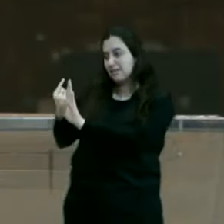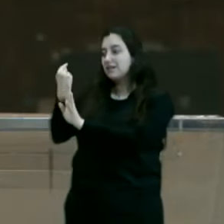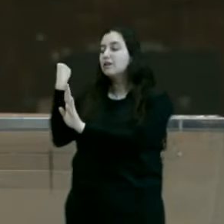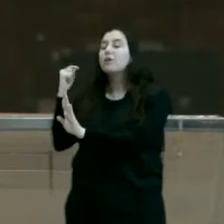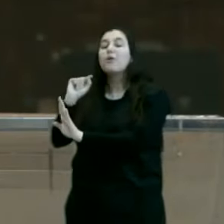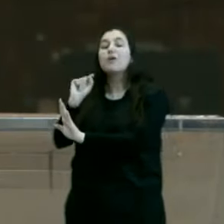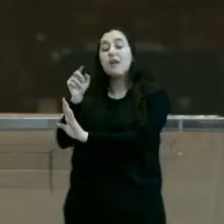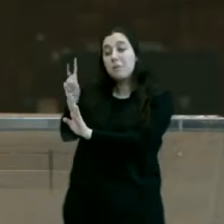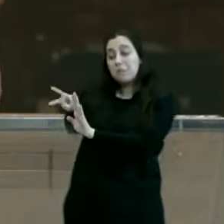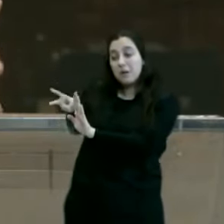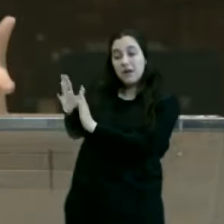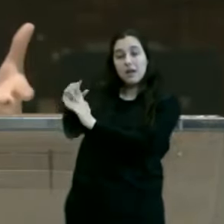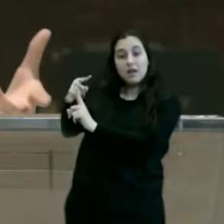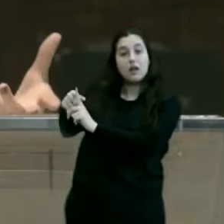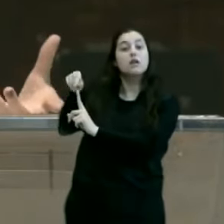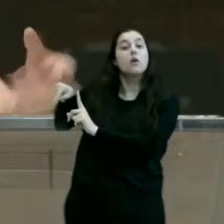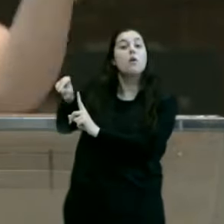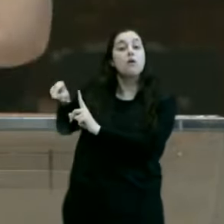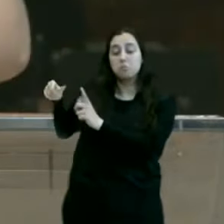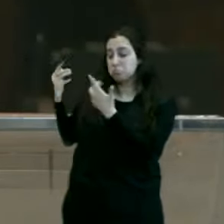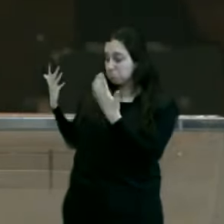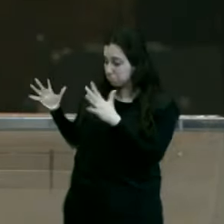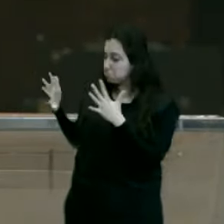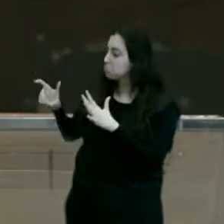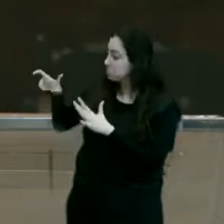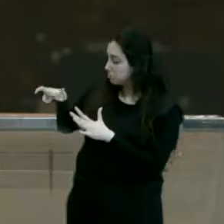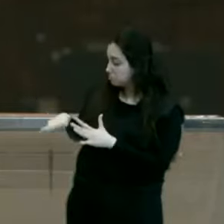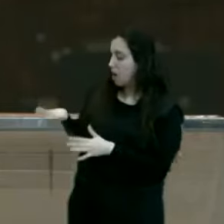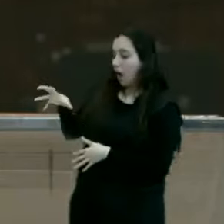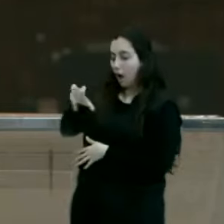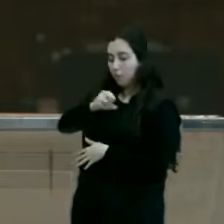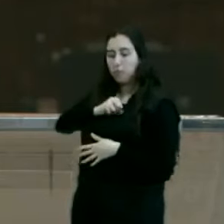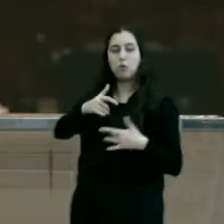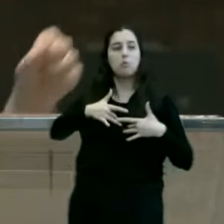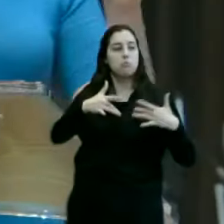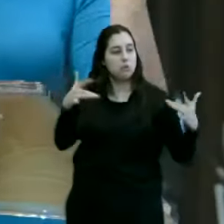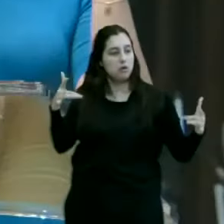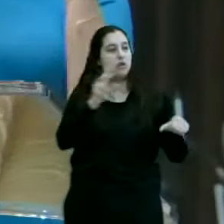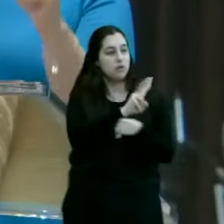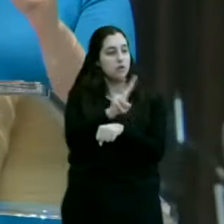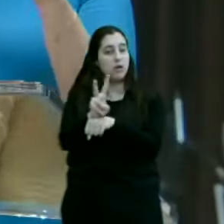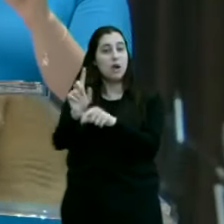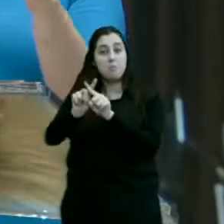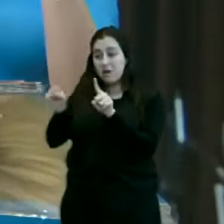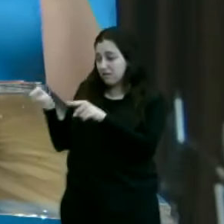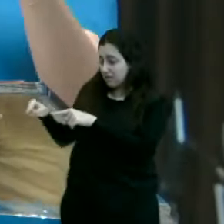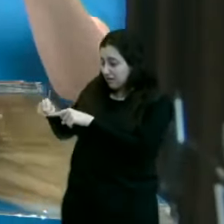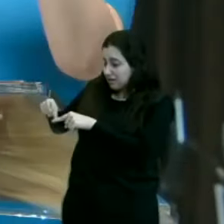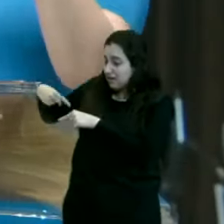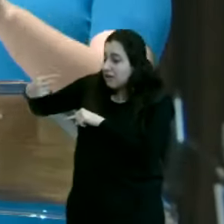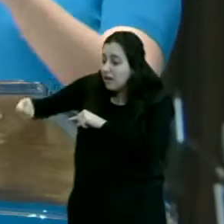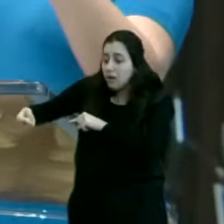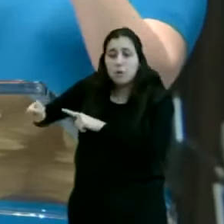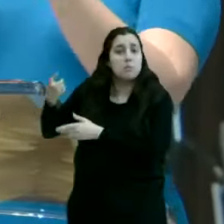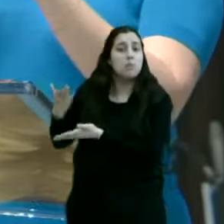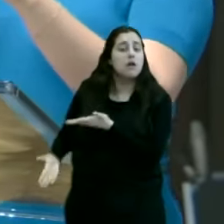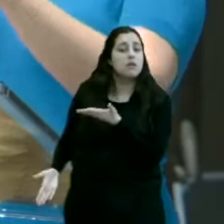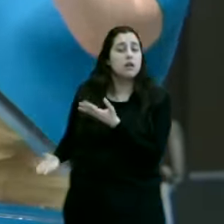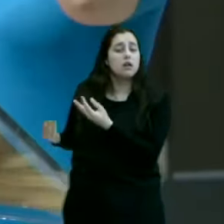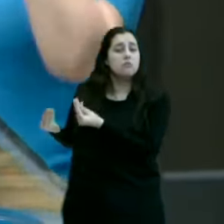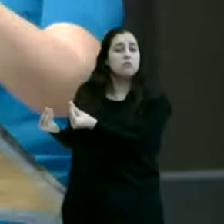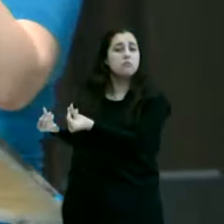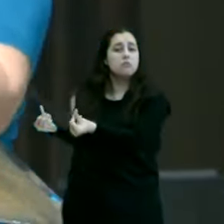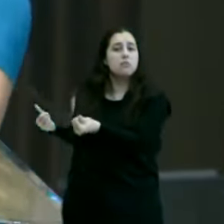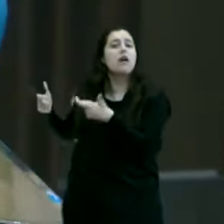amorosa, por cuidar das pessoas, mas naquela oportunidade, o Senhor Deus estava dizendo a